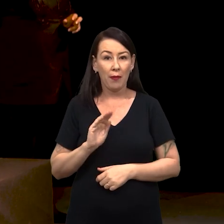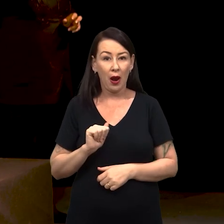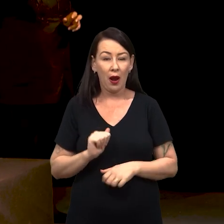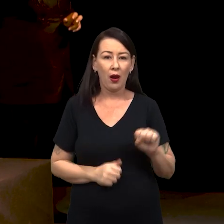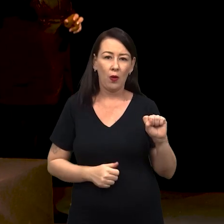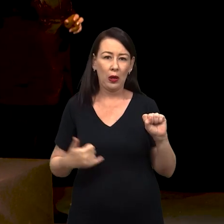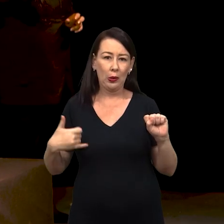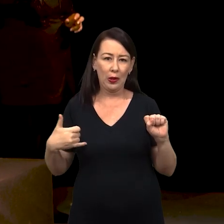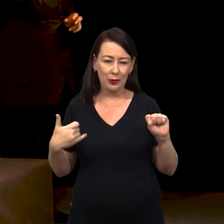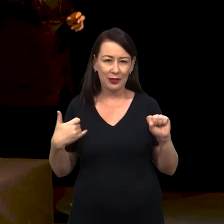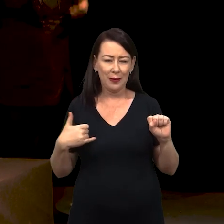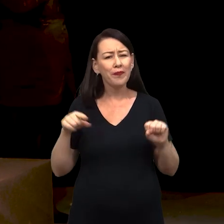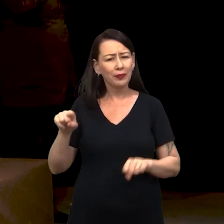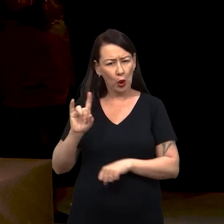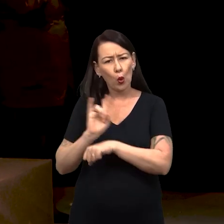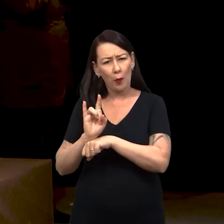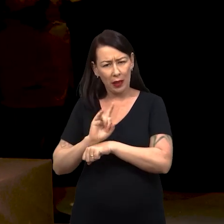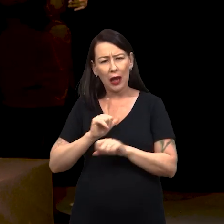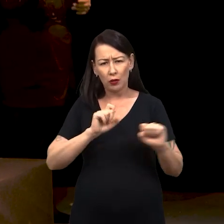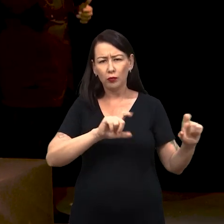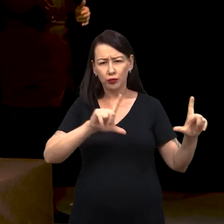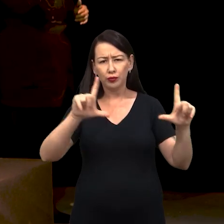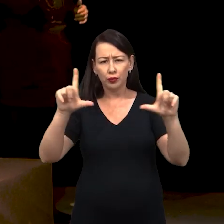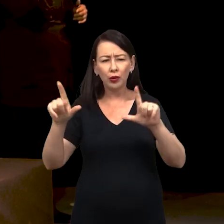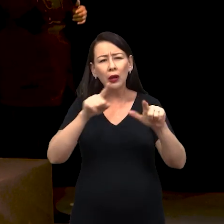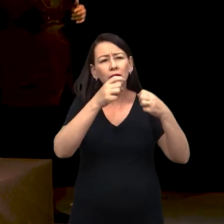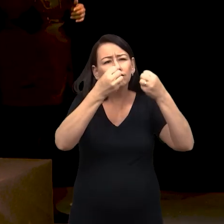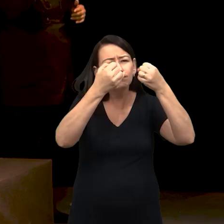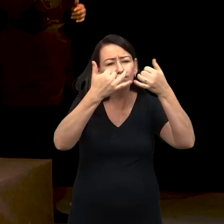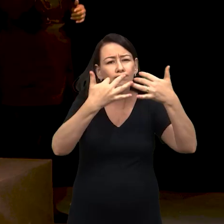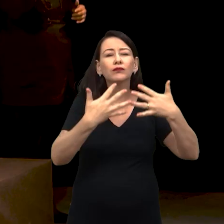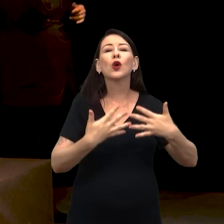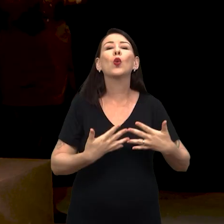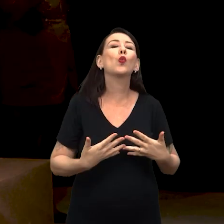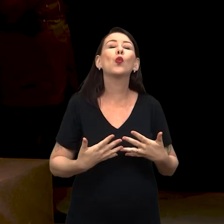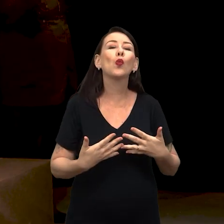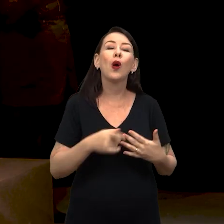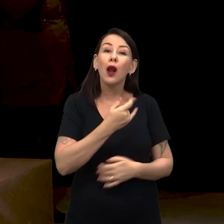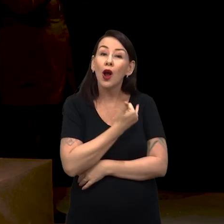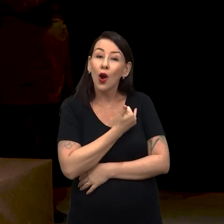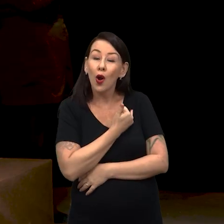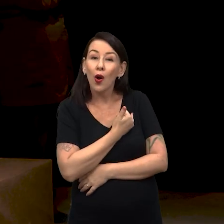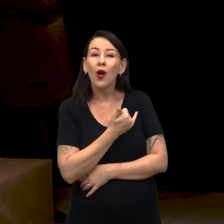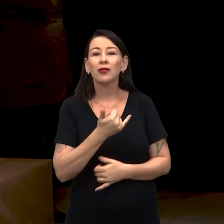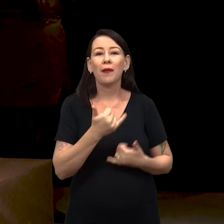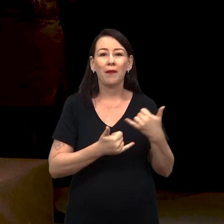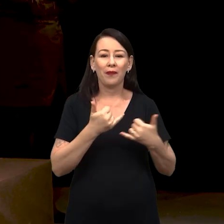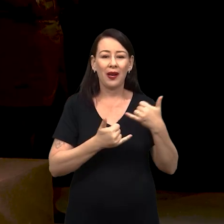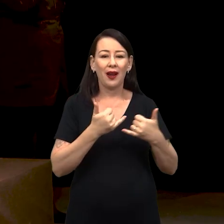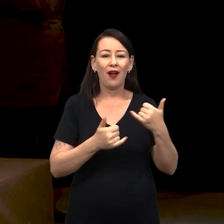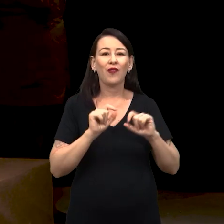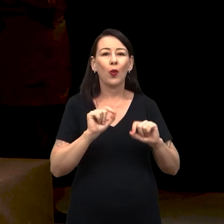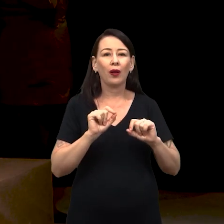idade. E ela me conta, nesse vídeo, né, nesse depoimento, ela me conta que ela